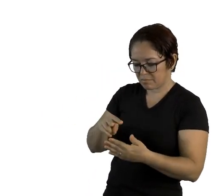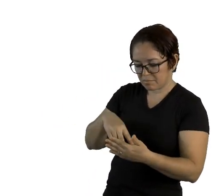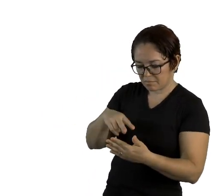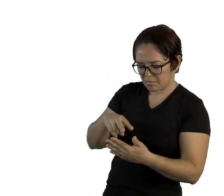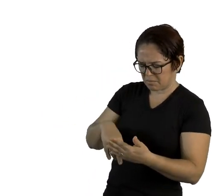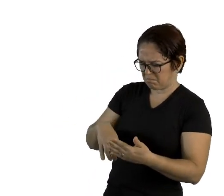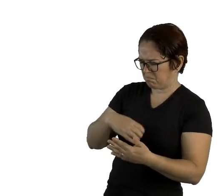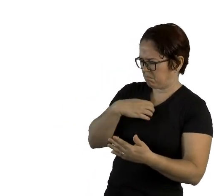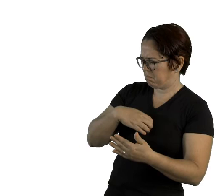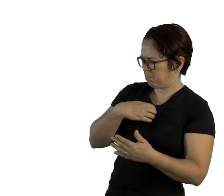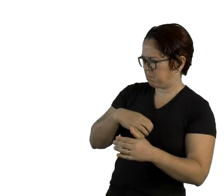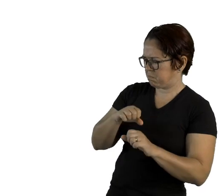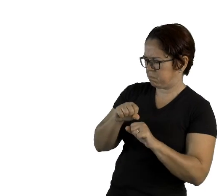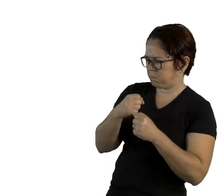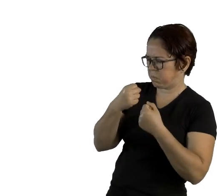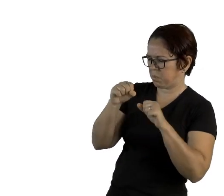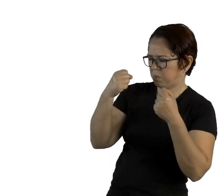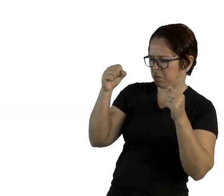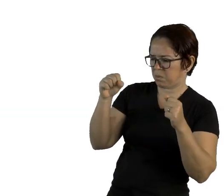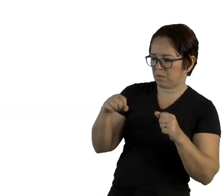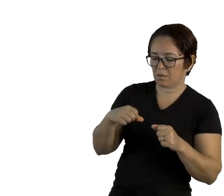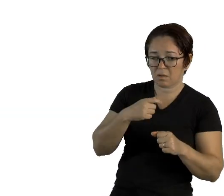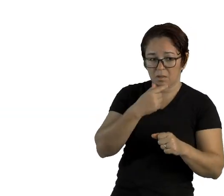preferisse sair dali sem espera.